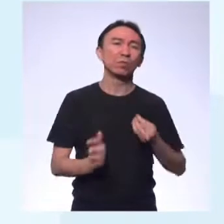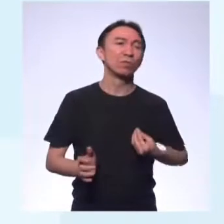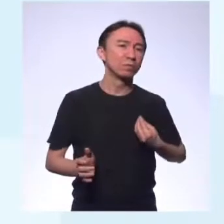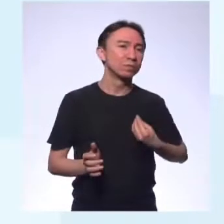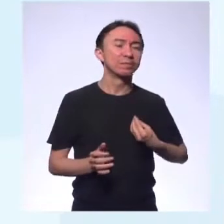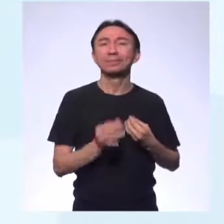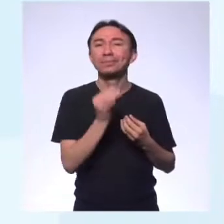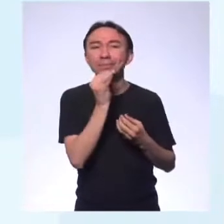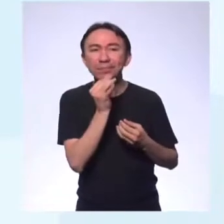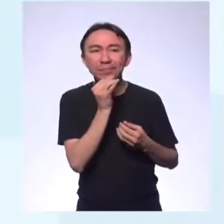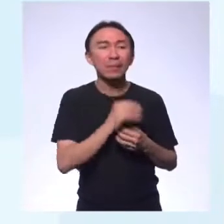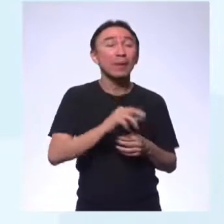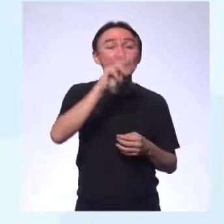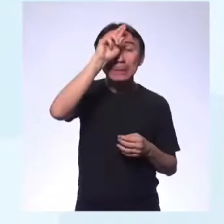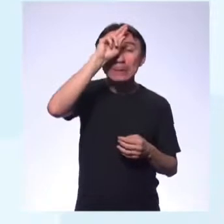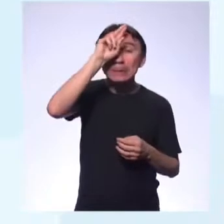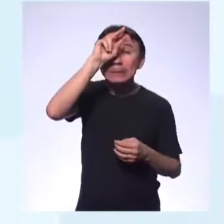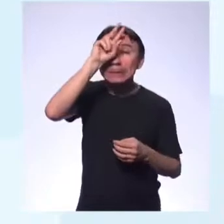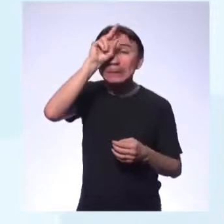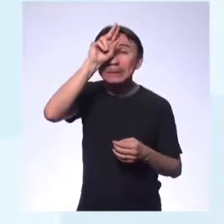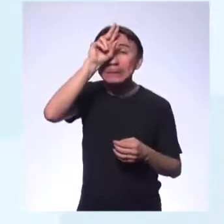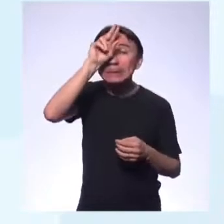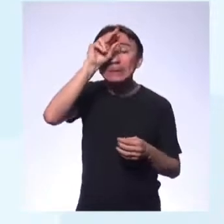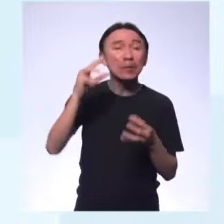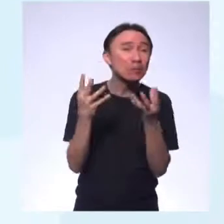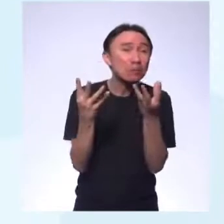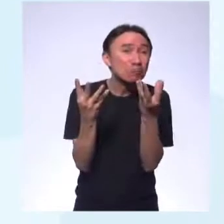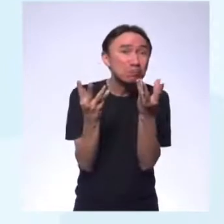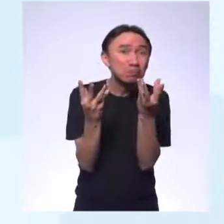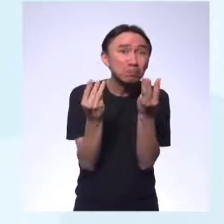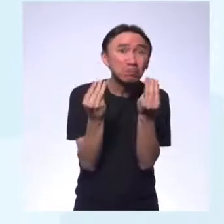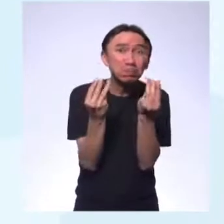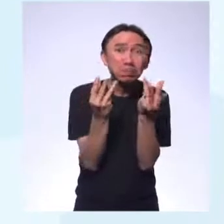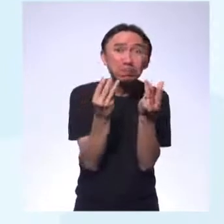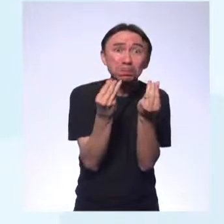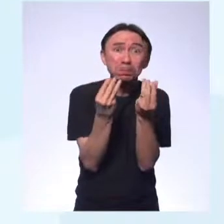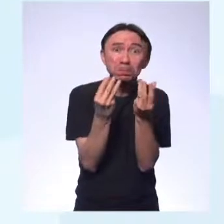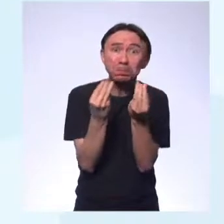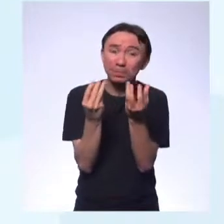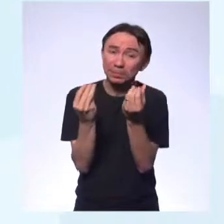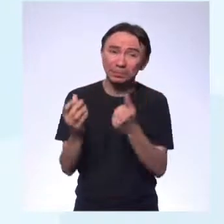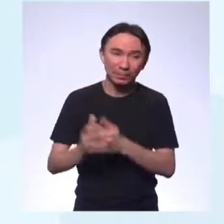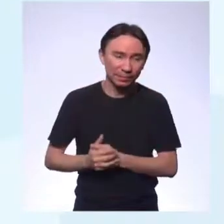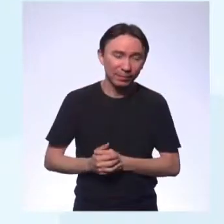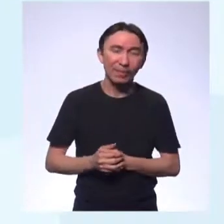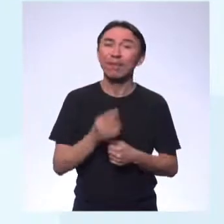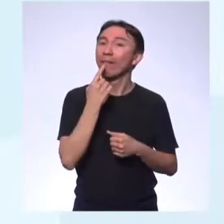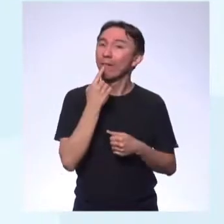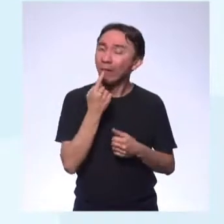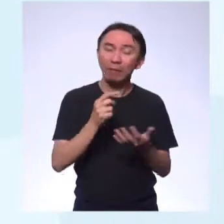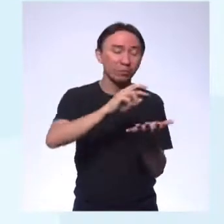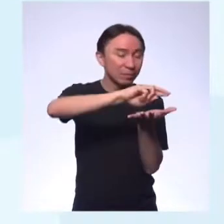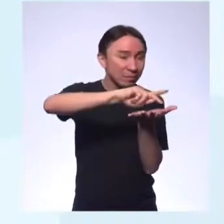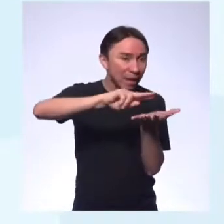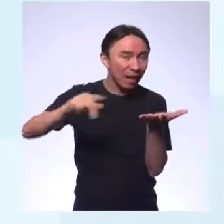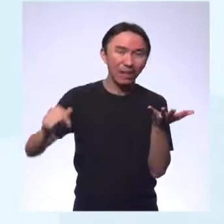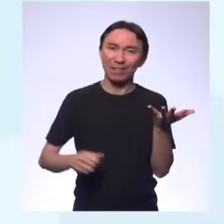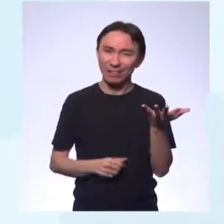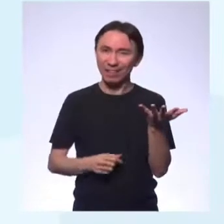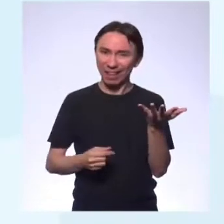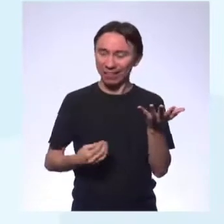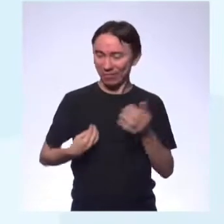os insetos, tem uma variedade muito grande. Então, quando a gente fala dessa diversidade, da